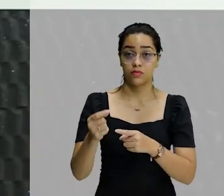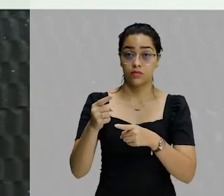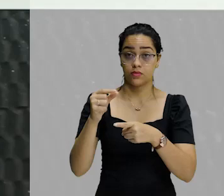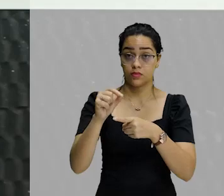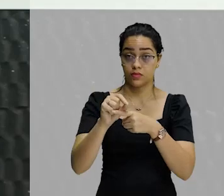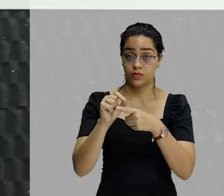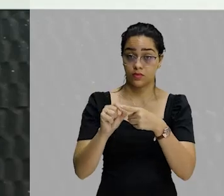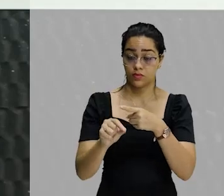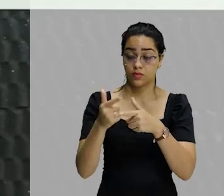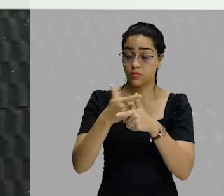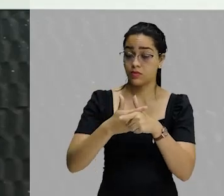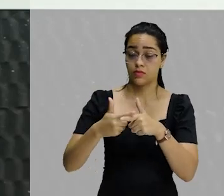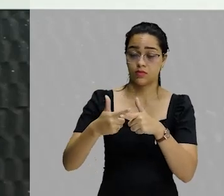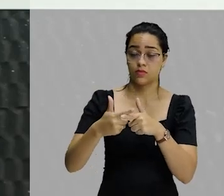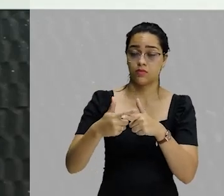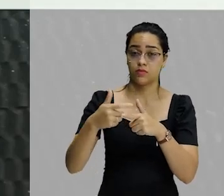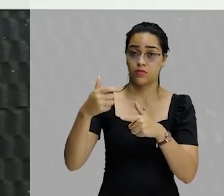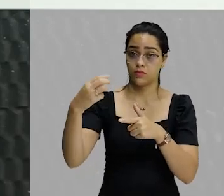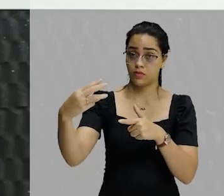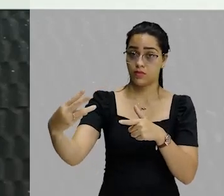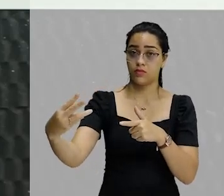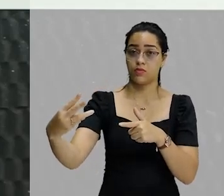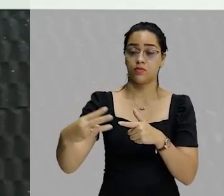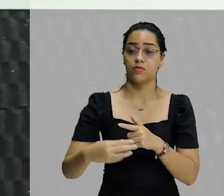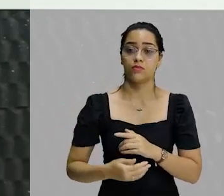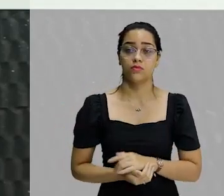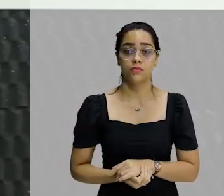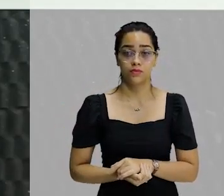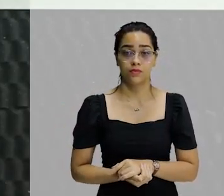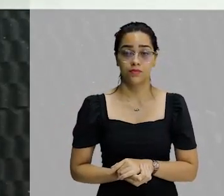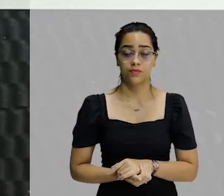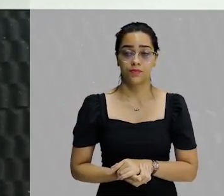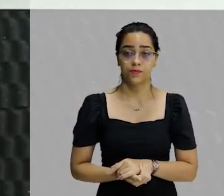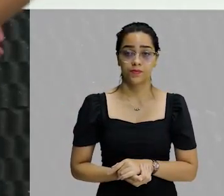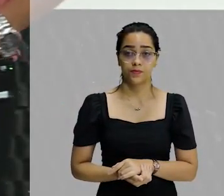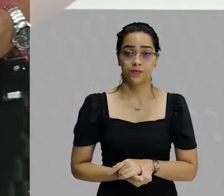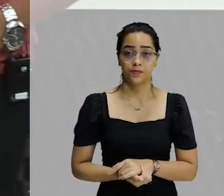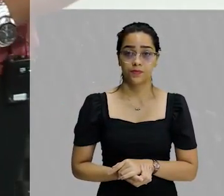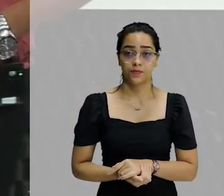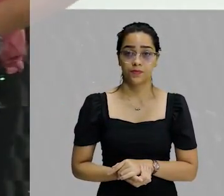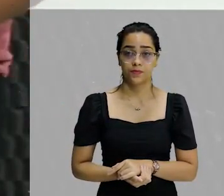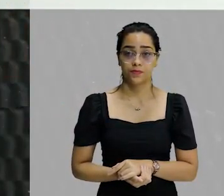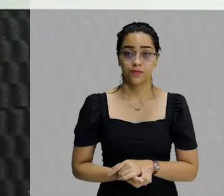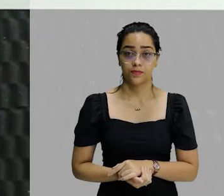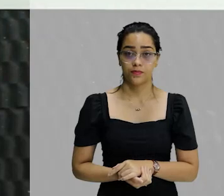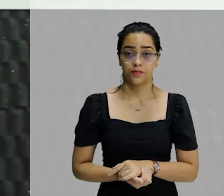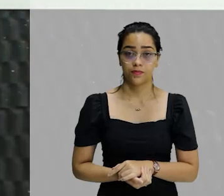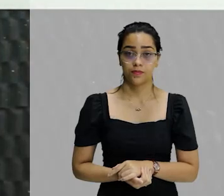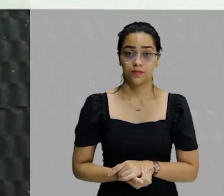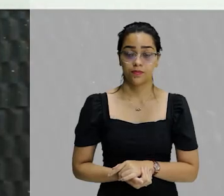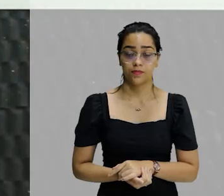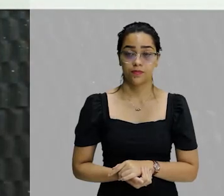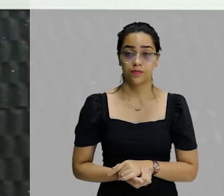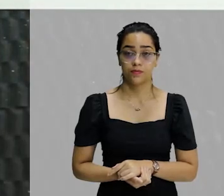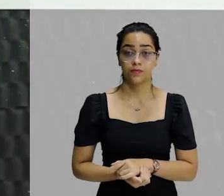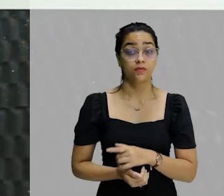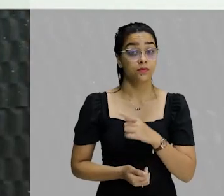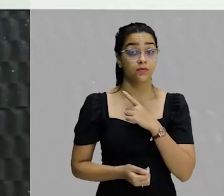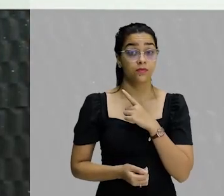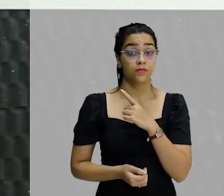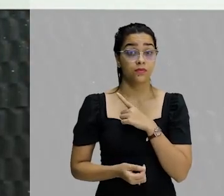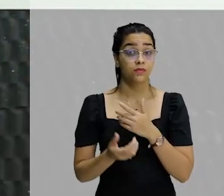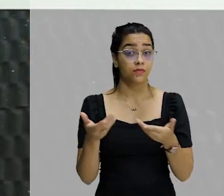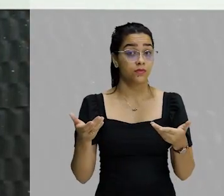dividido por 3. Dividido por 3. Beleza? Então, vamos fazer agora a conta aqui.